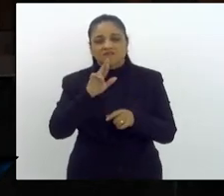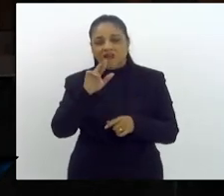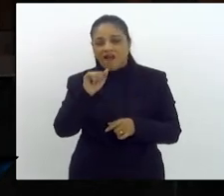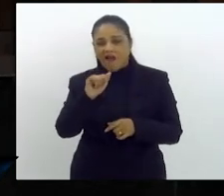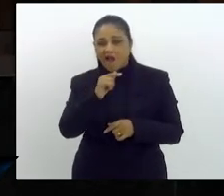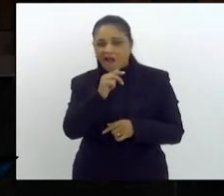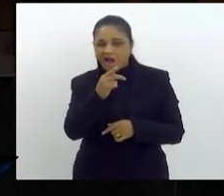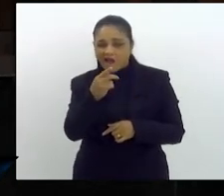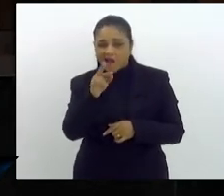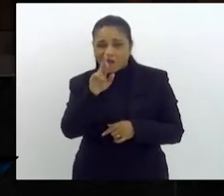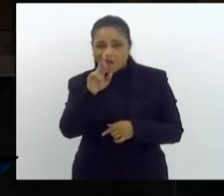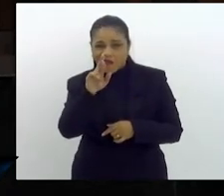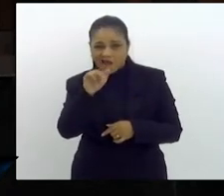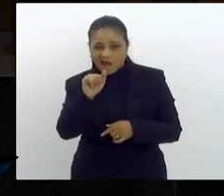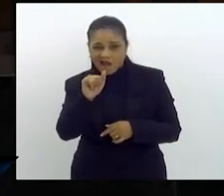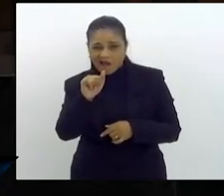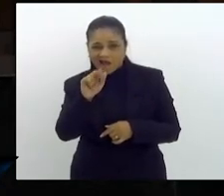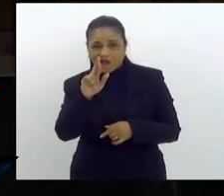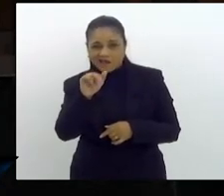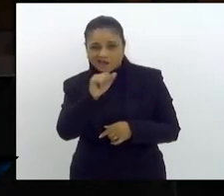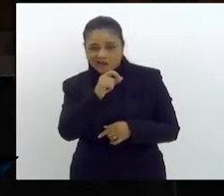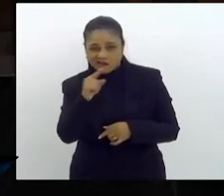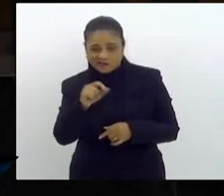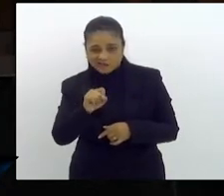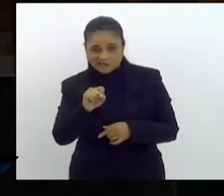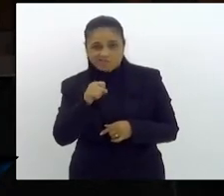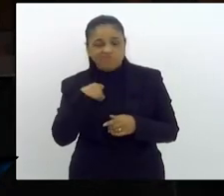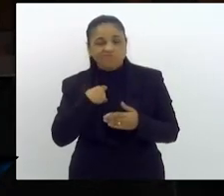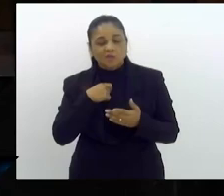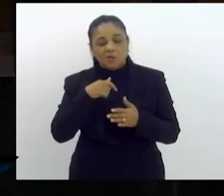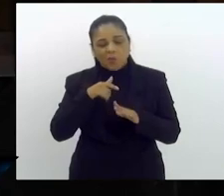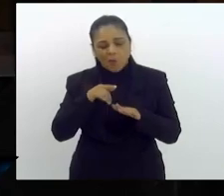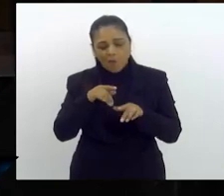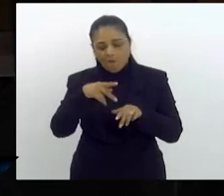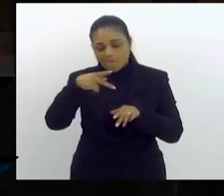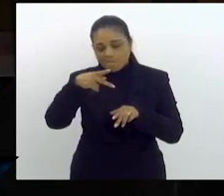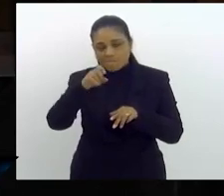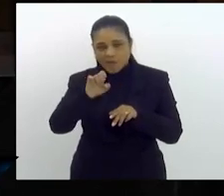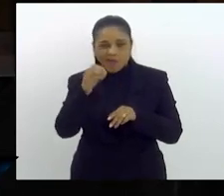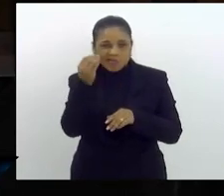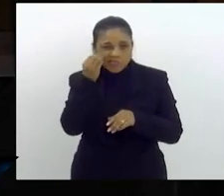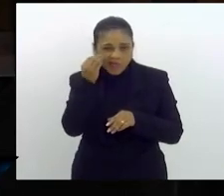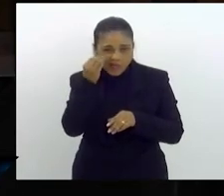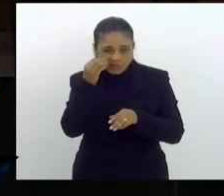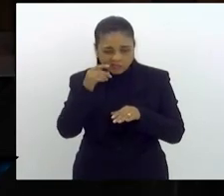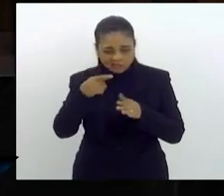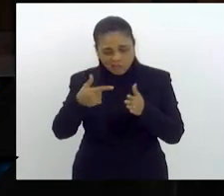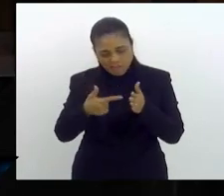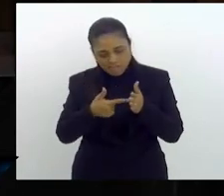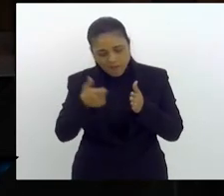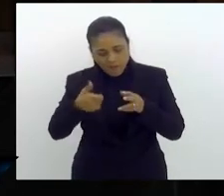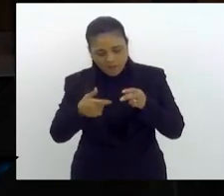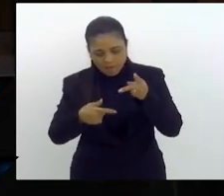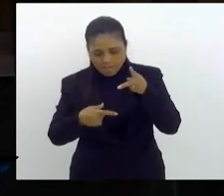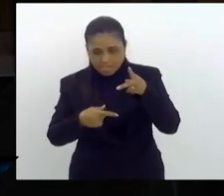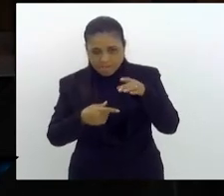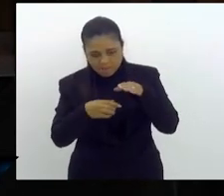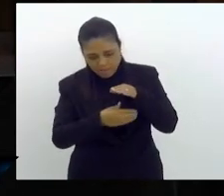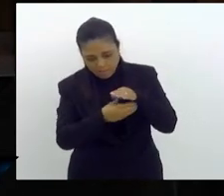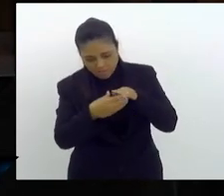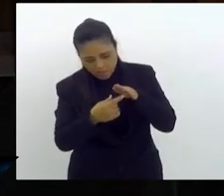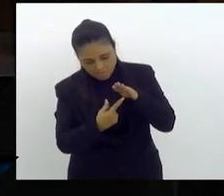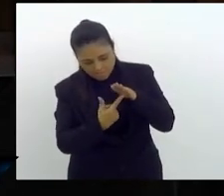detectáveis pelo teste do pezinho isso são dois projetos que nós identificamos o extrema importância